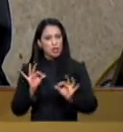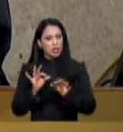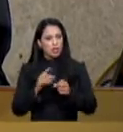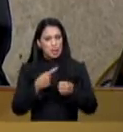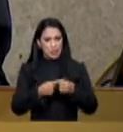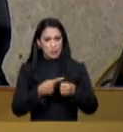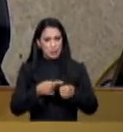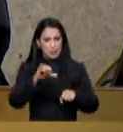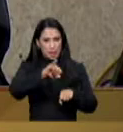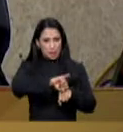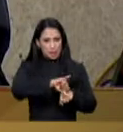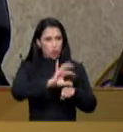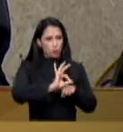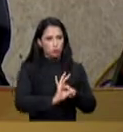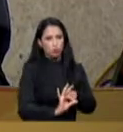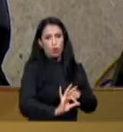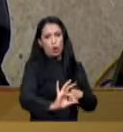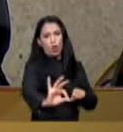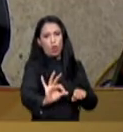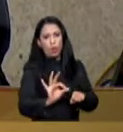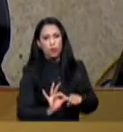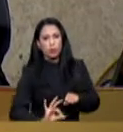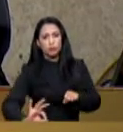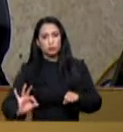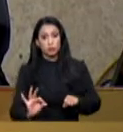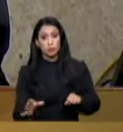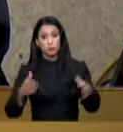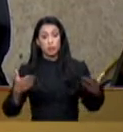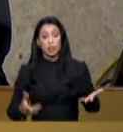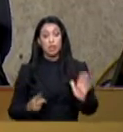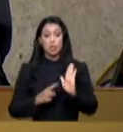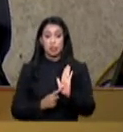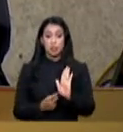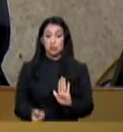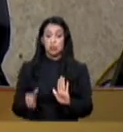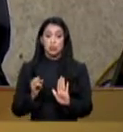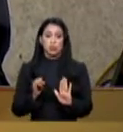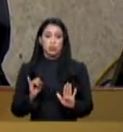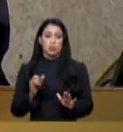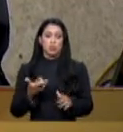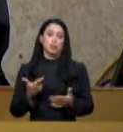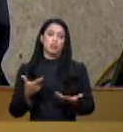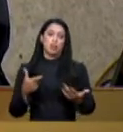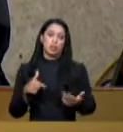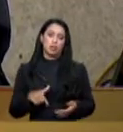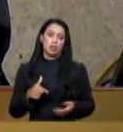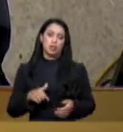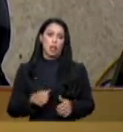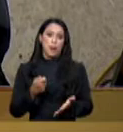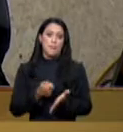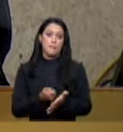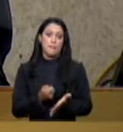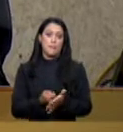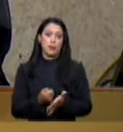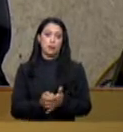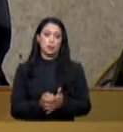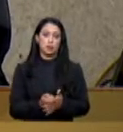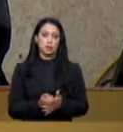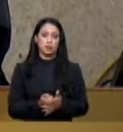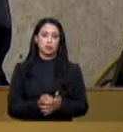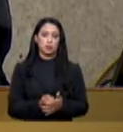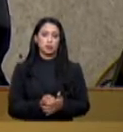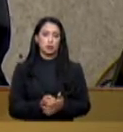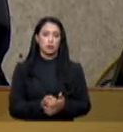capitais ou de outras metrópoles. É dizer, não se cuida aqui da imposição por um agente